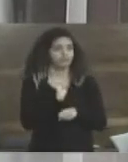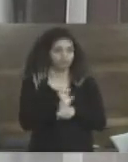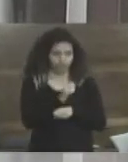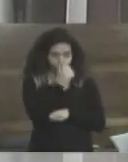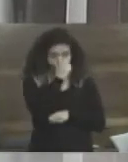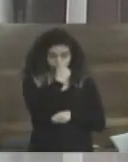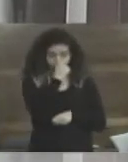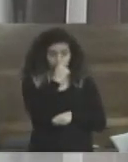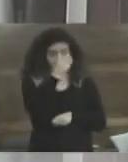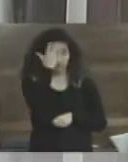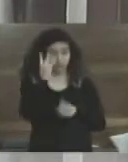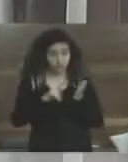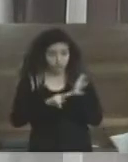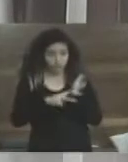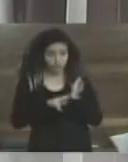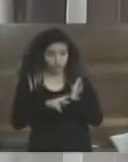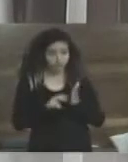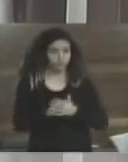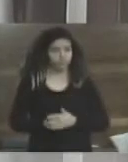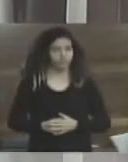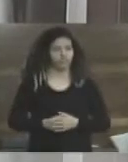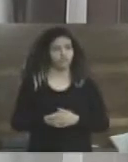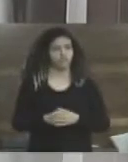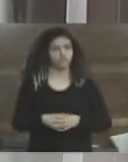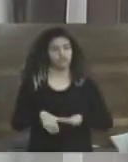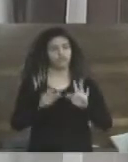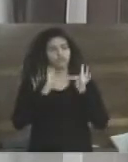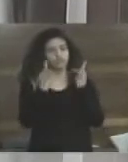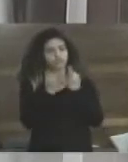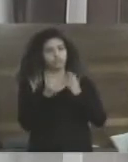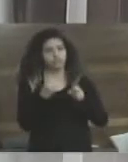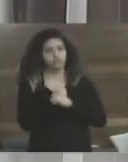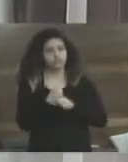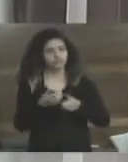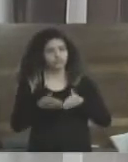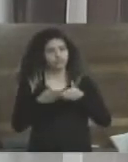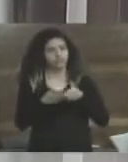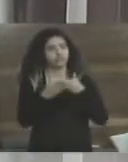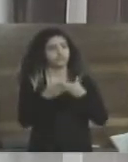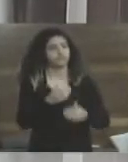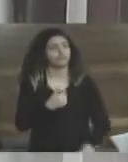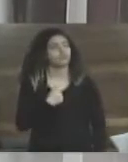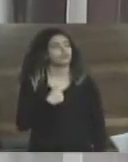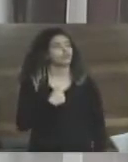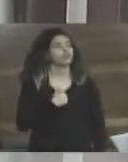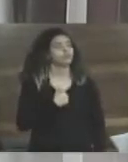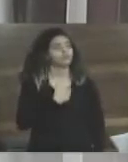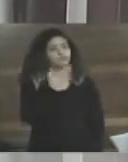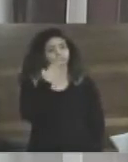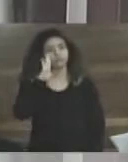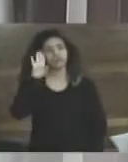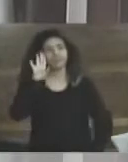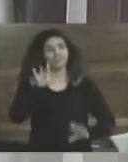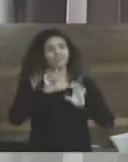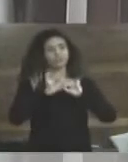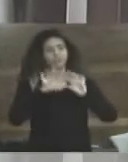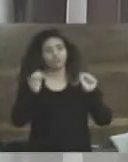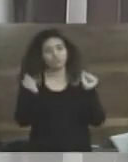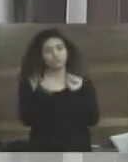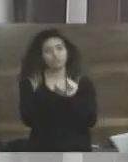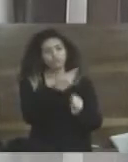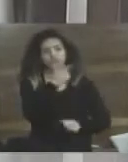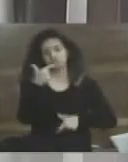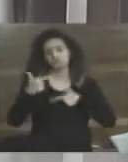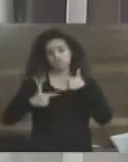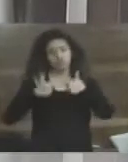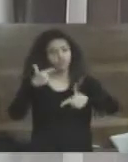Aos sindicalistas que estão aqui presentes, a família metalúrgica, esse vereador se compõe a estar com vocês, a briga, onde que